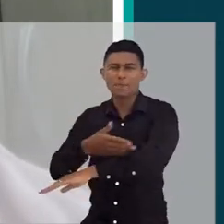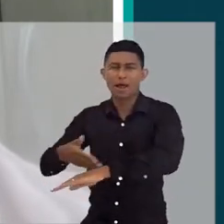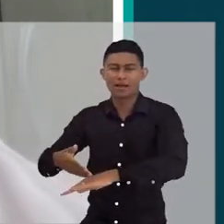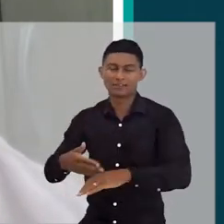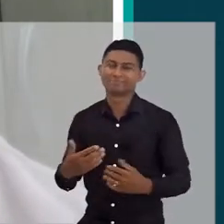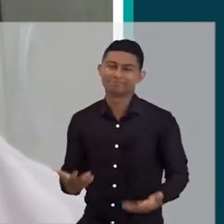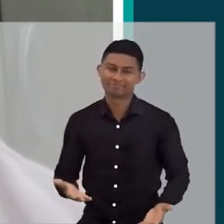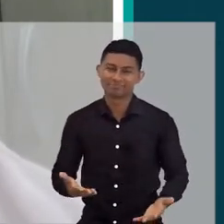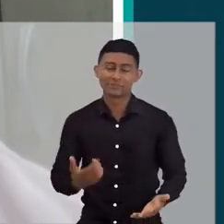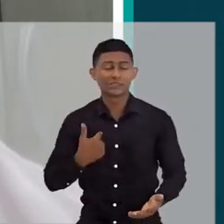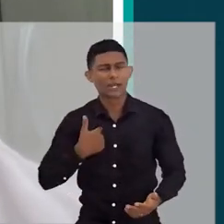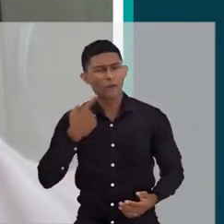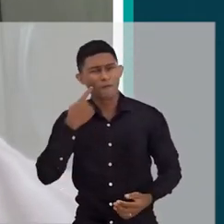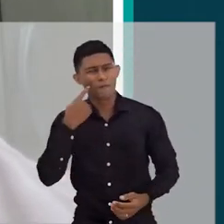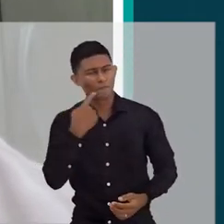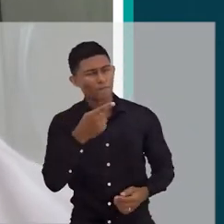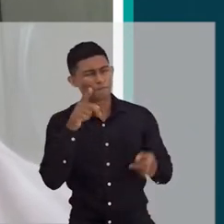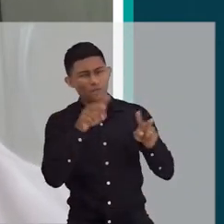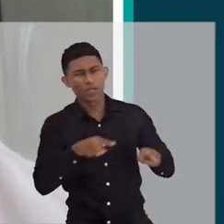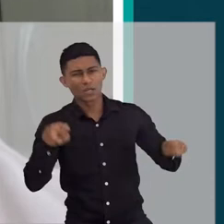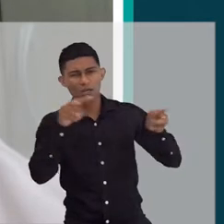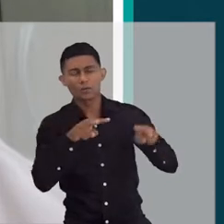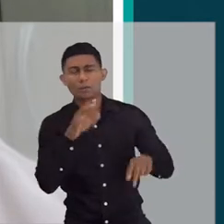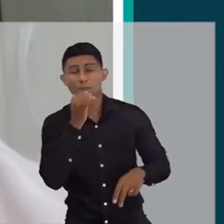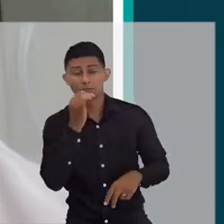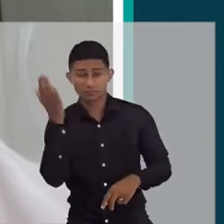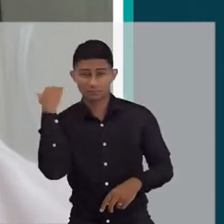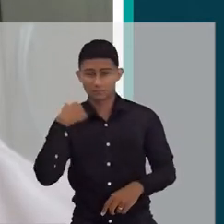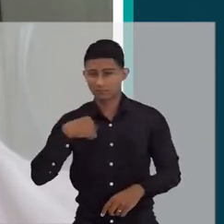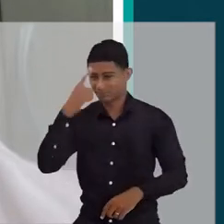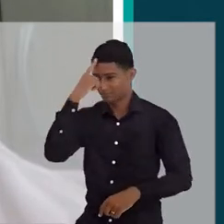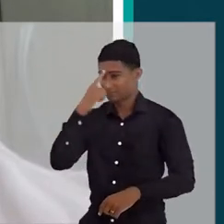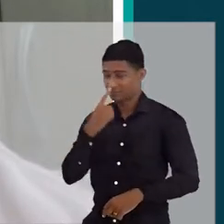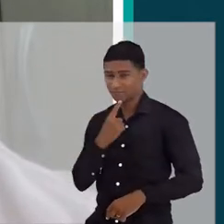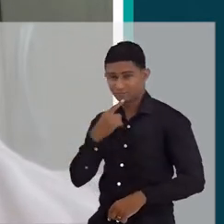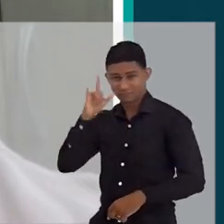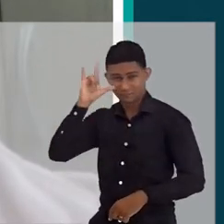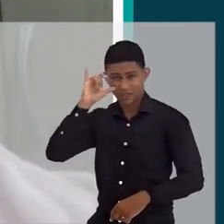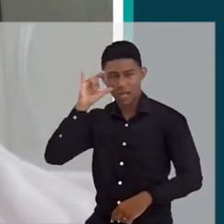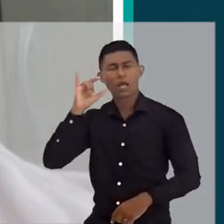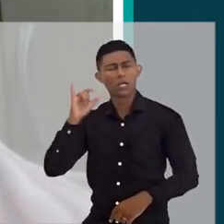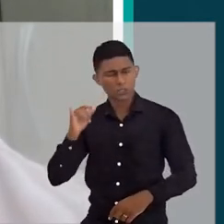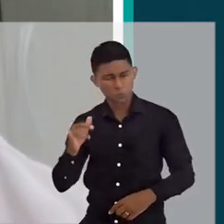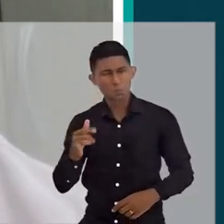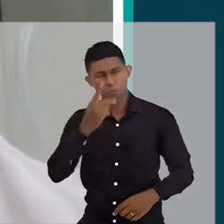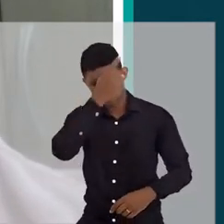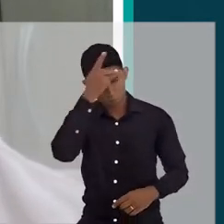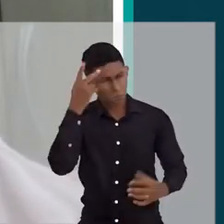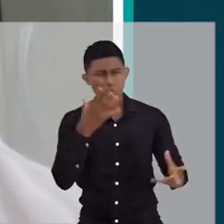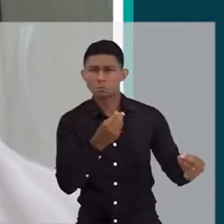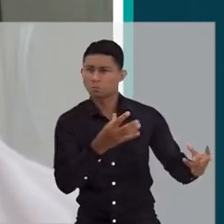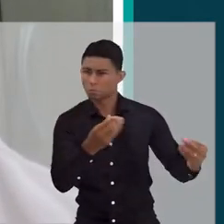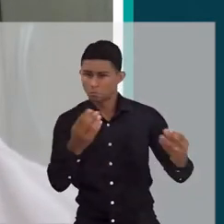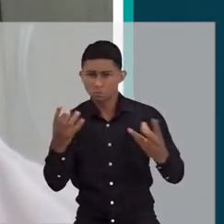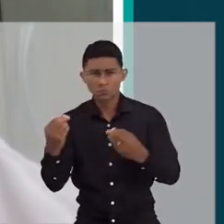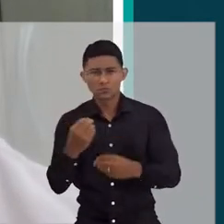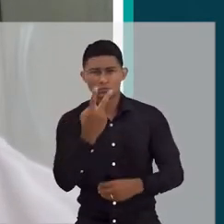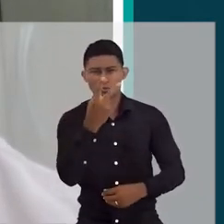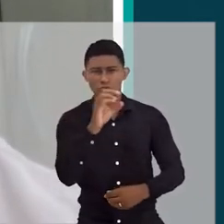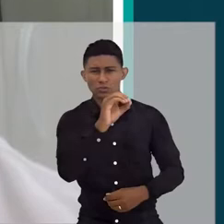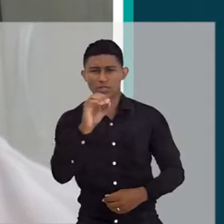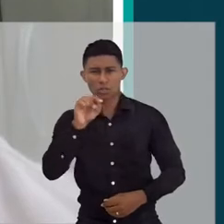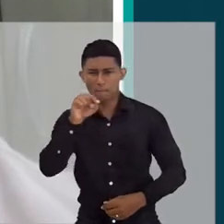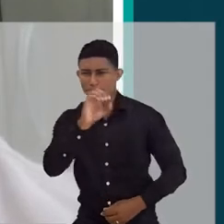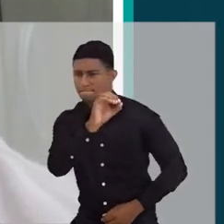Eu sinto essa questão dos algoritmos. Por exemplo, eu tinha um perfil que era no Instagram, que era grande, e aí foi derrubado, né? Tinha mais de